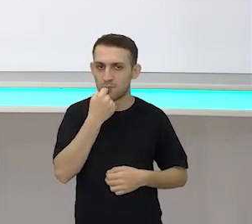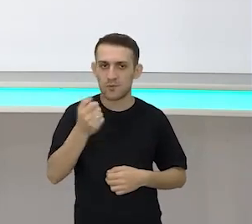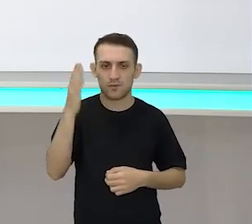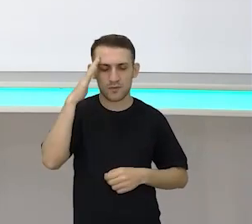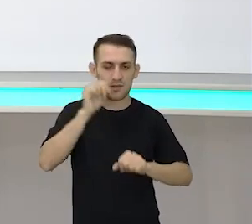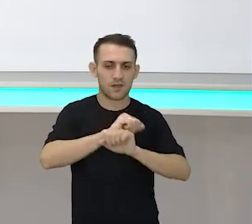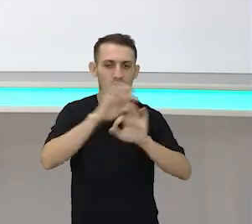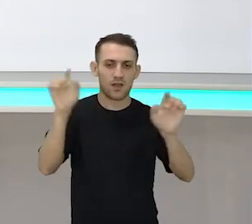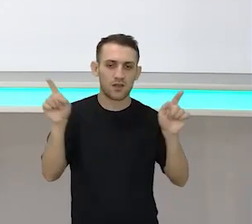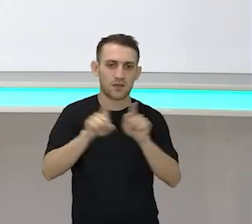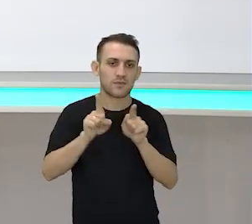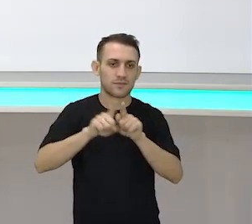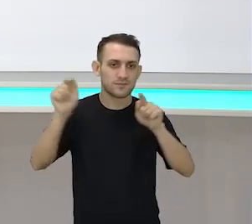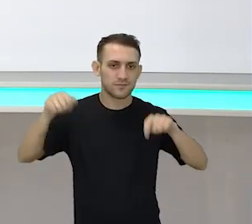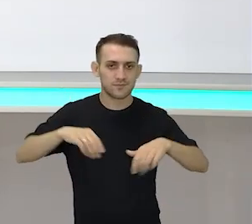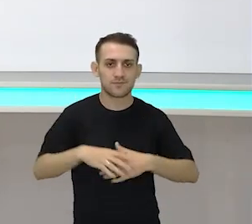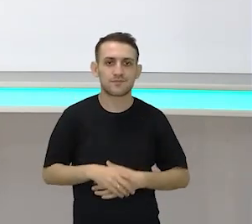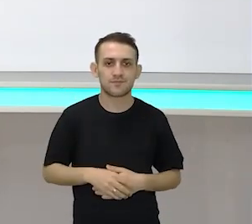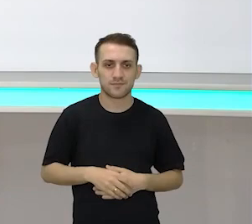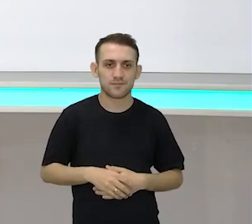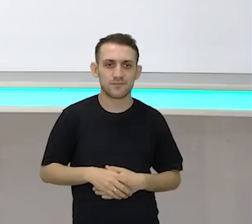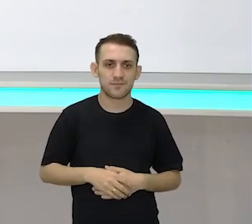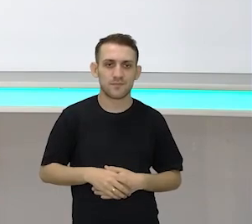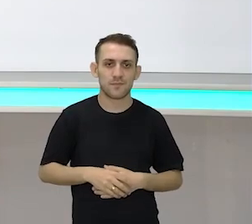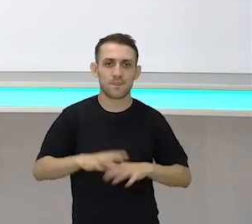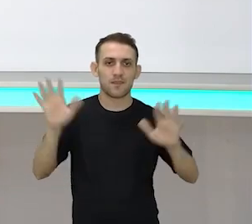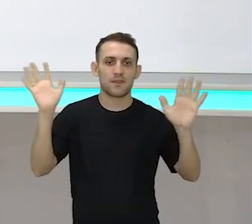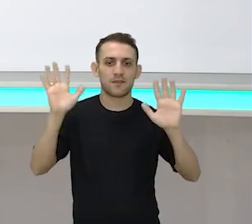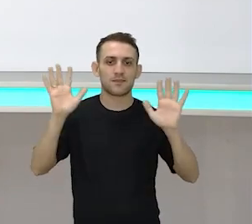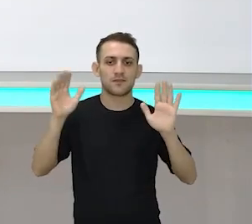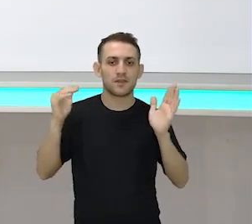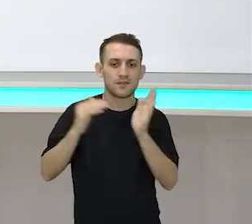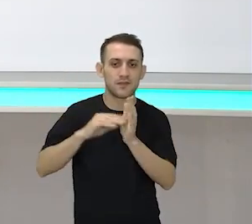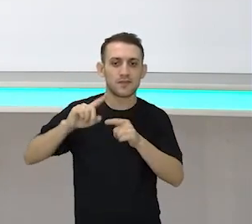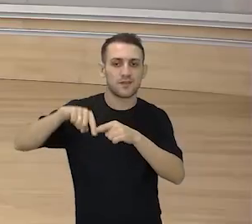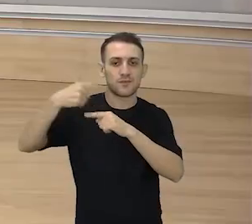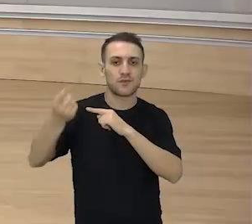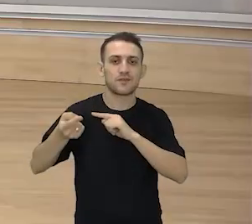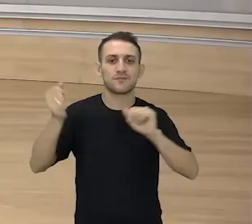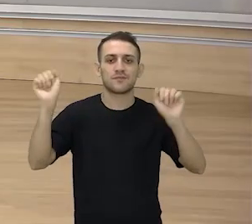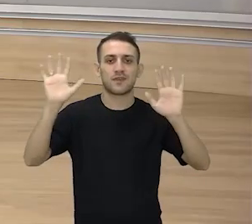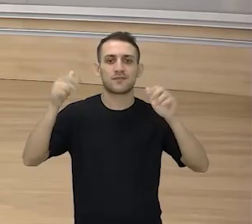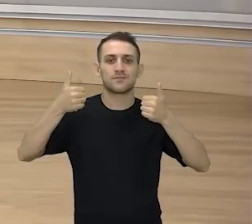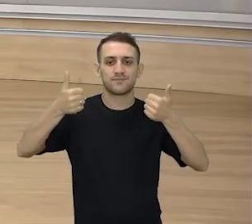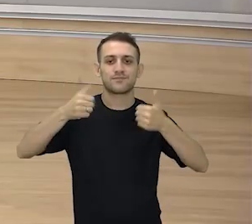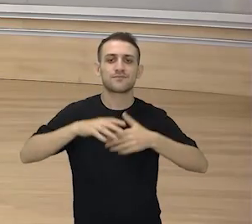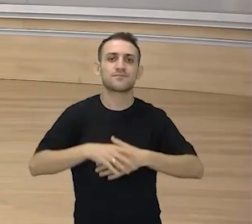entendíveis, né, e por aí vai, tá bom? Pessoal, tchau, tchau então, e até a próxima. Valeu!